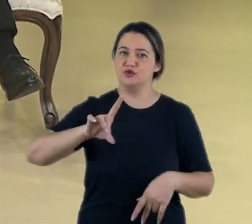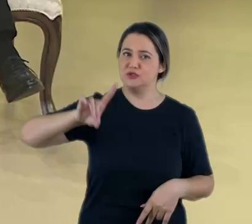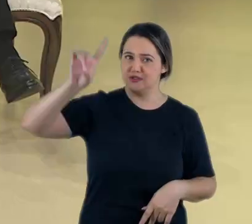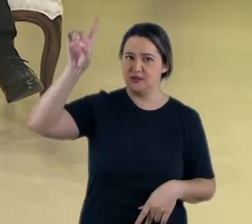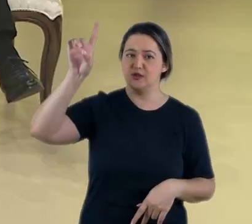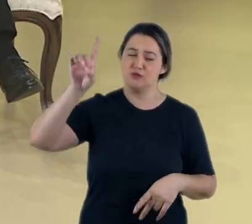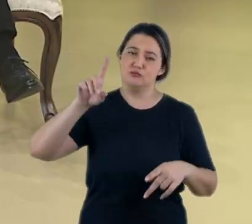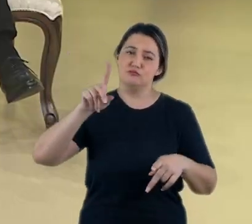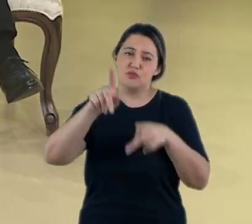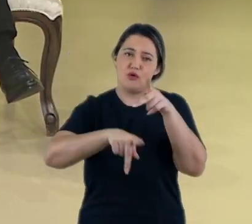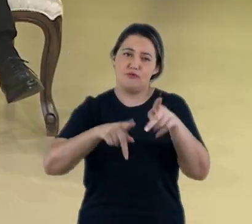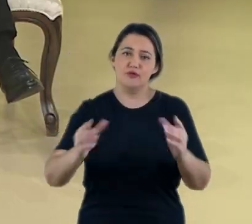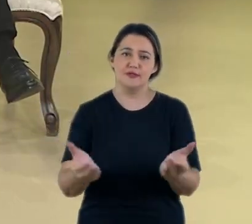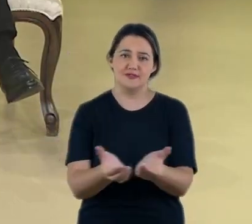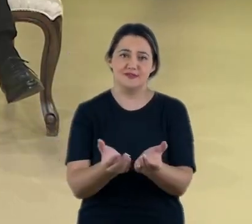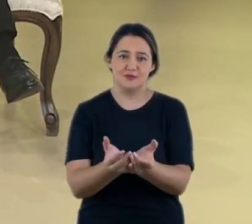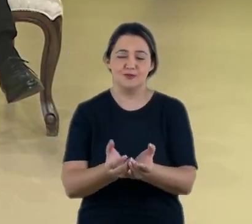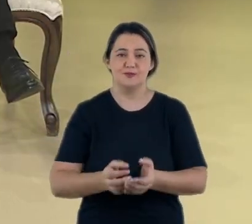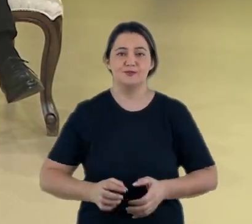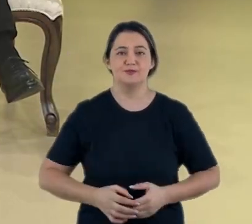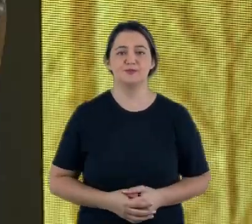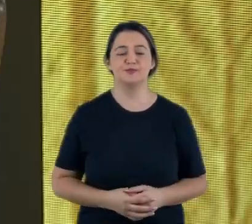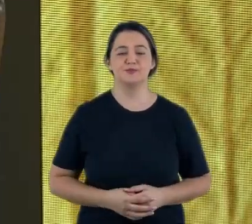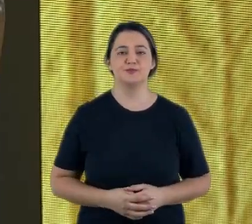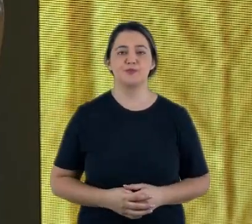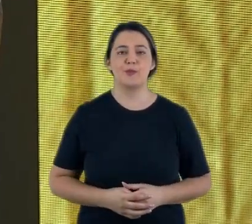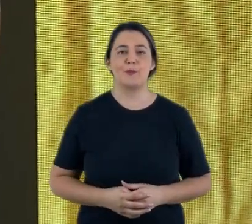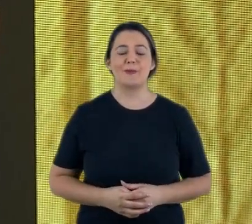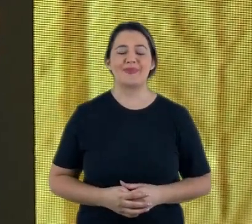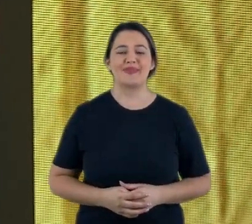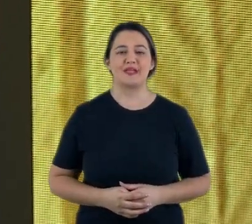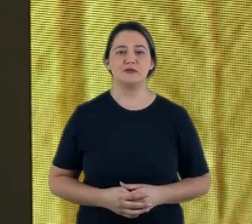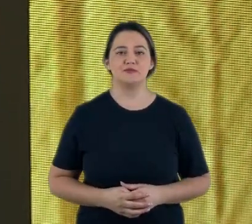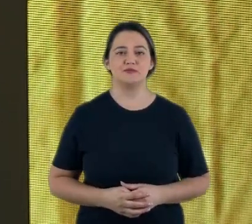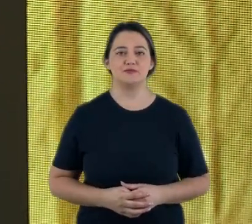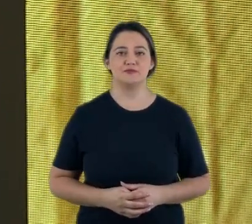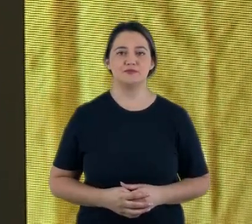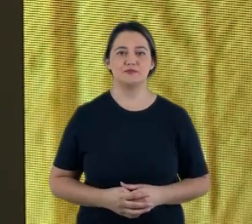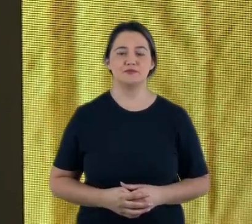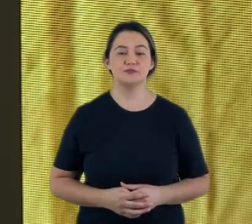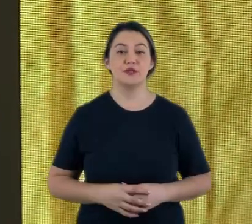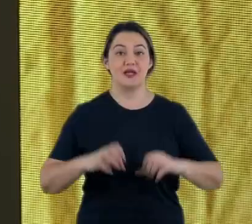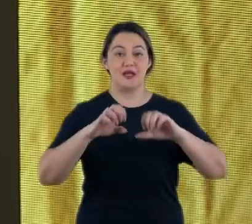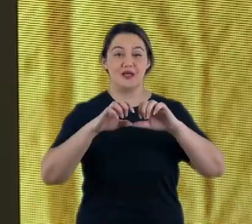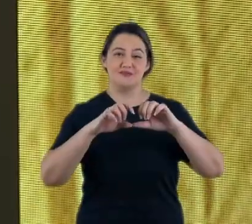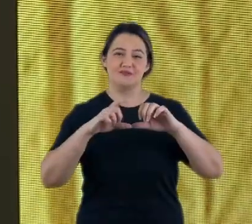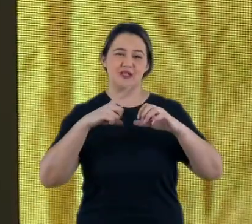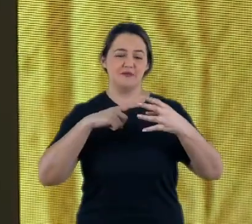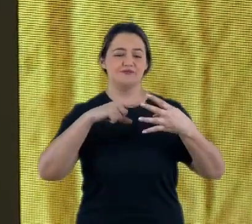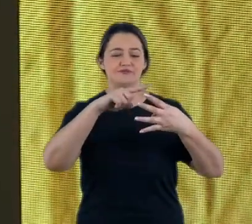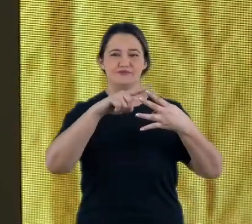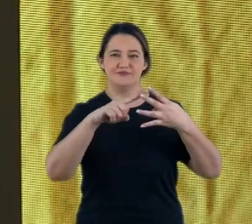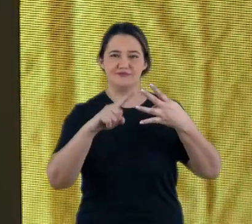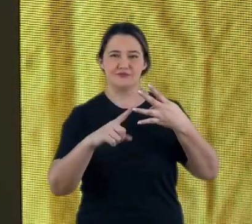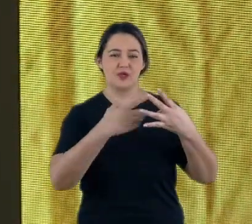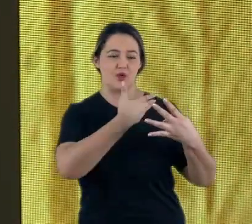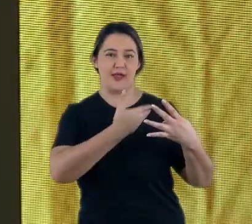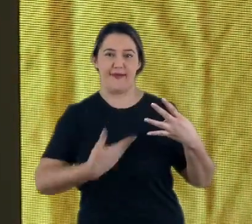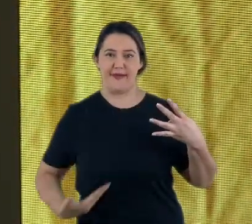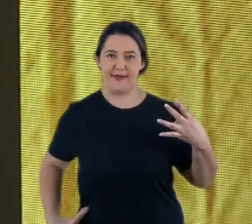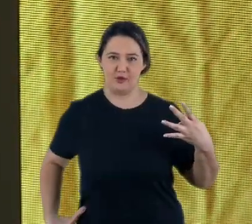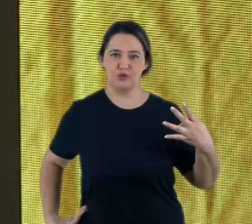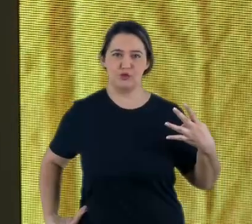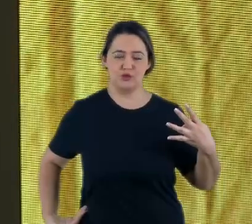longo da história do cristianismo. Você percebeu? A estrutura dos 4 reinos desempenha um papel